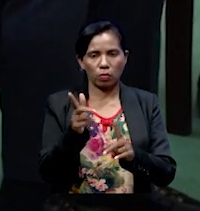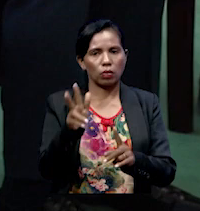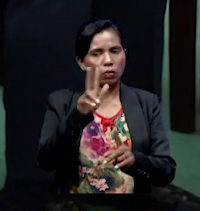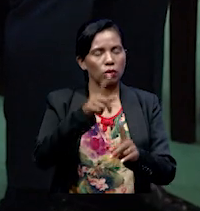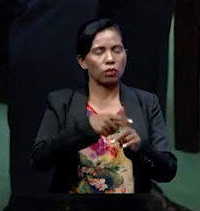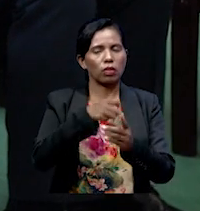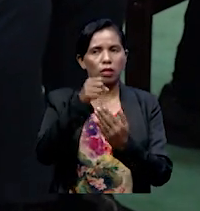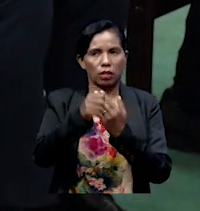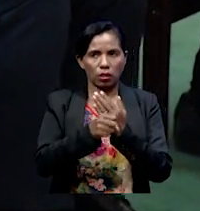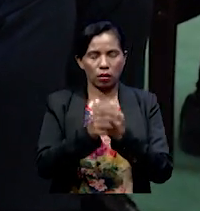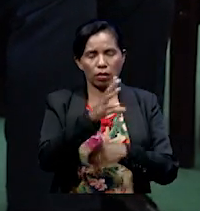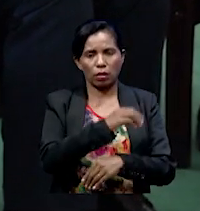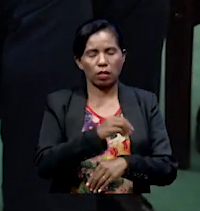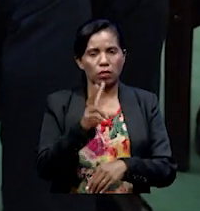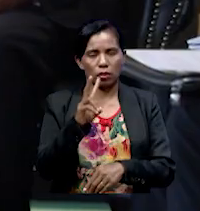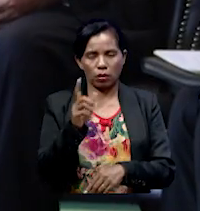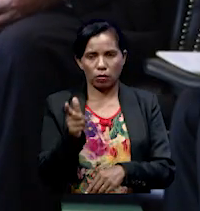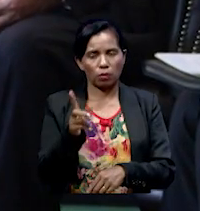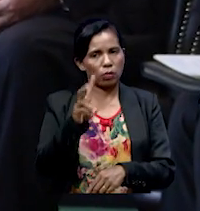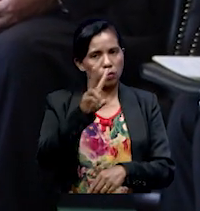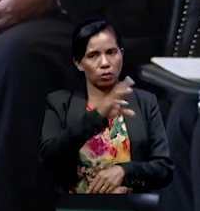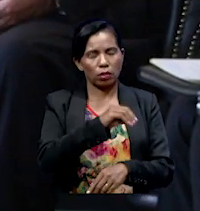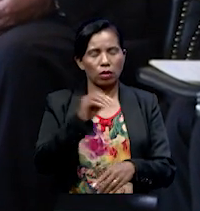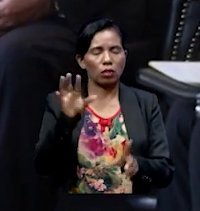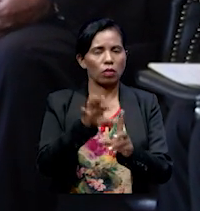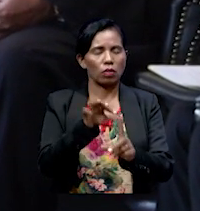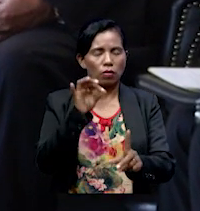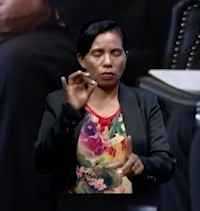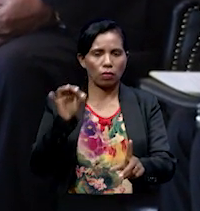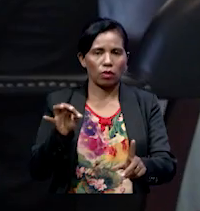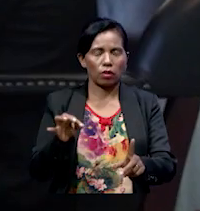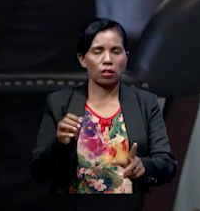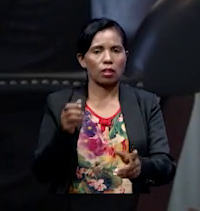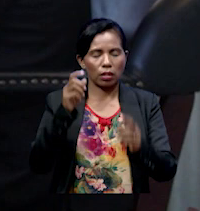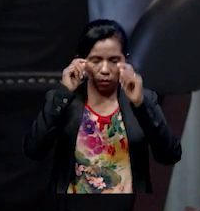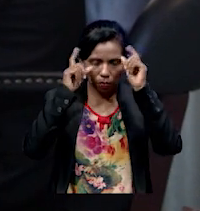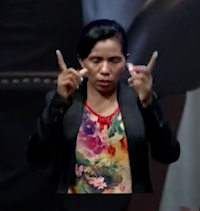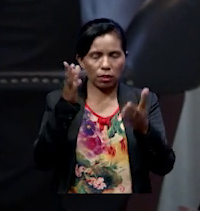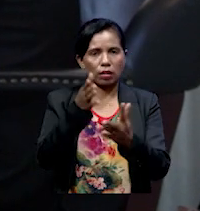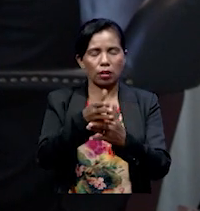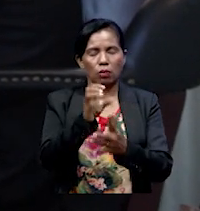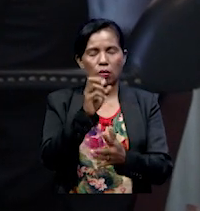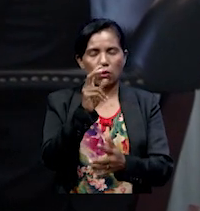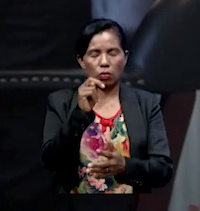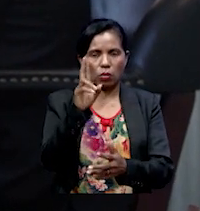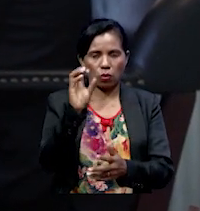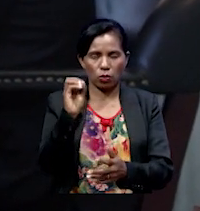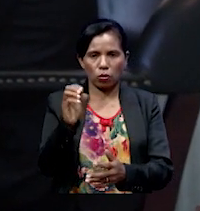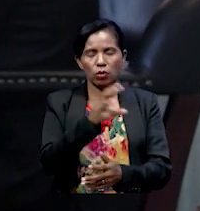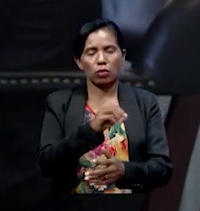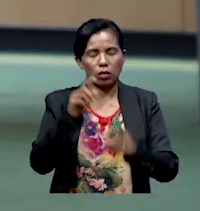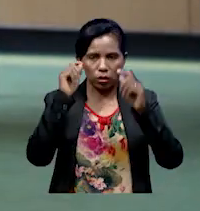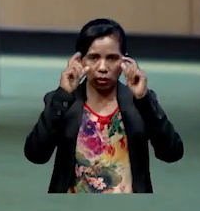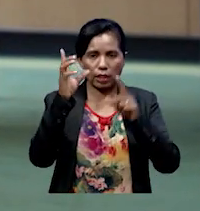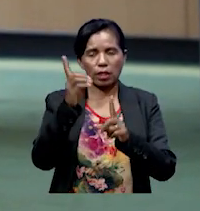rua, enquanto a Assembleia-Geral ONU vota admissão Timor-Leste da ONU e haloron rua nulo recinhito setembro rihun rua